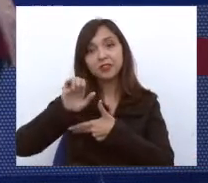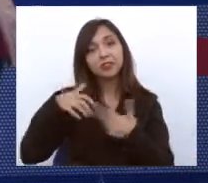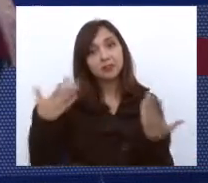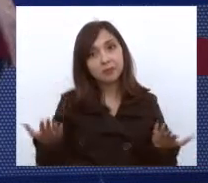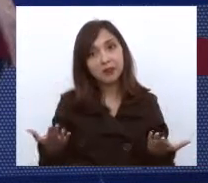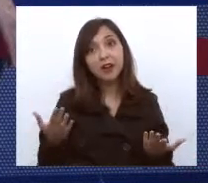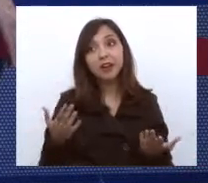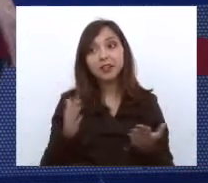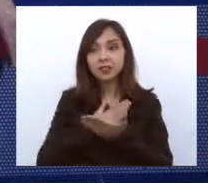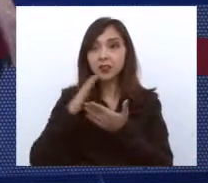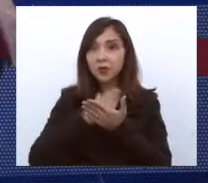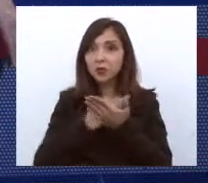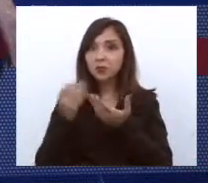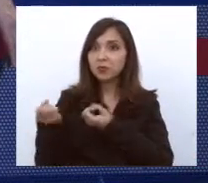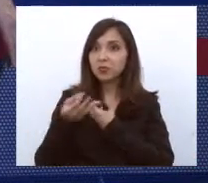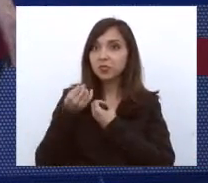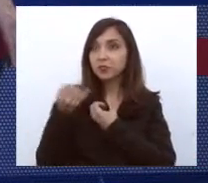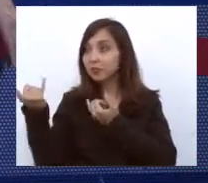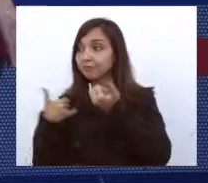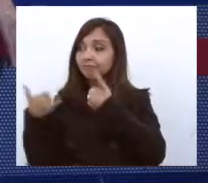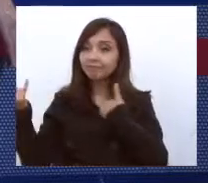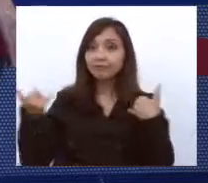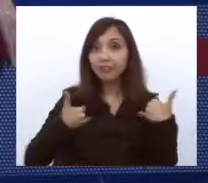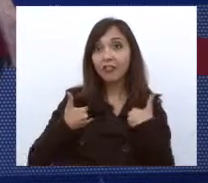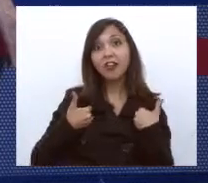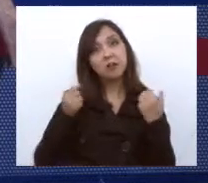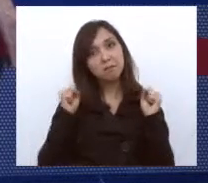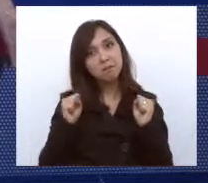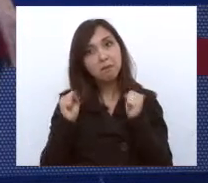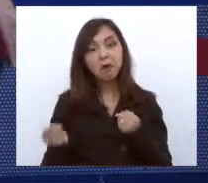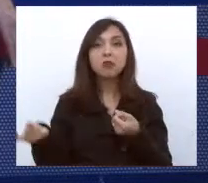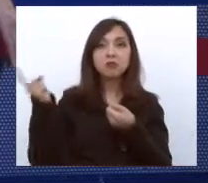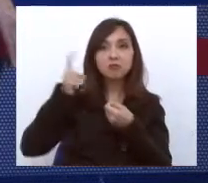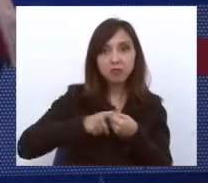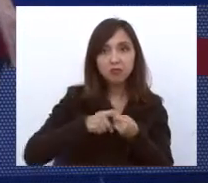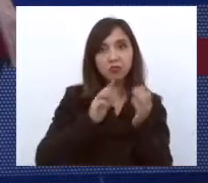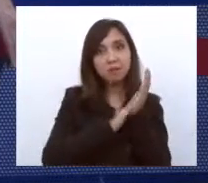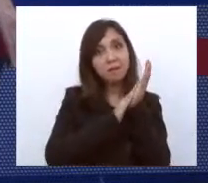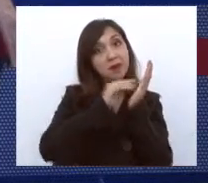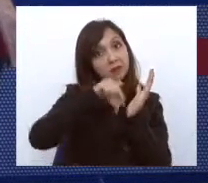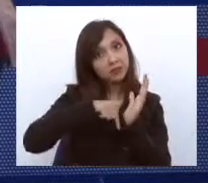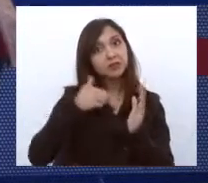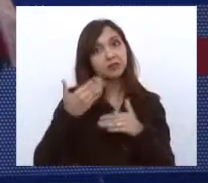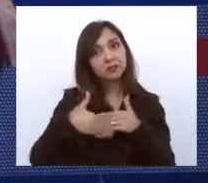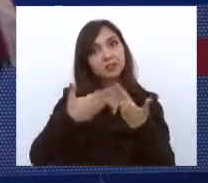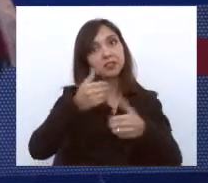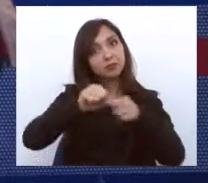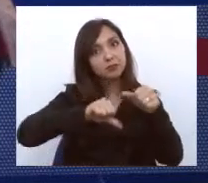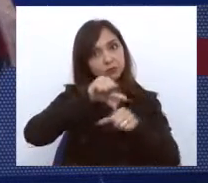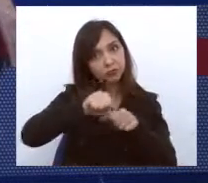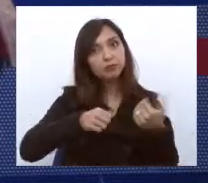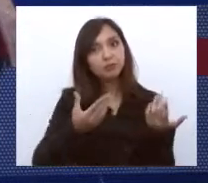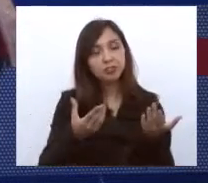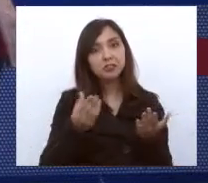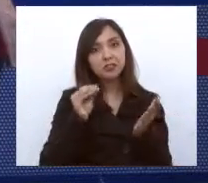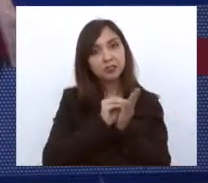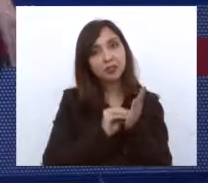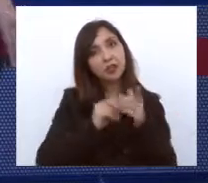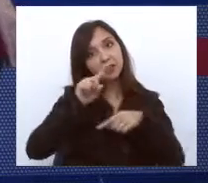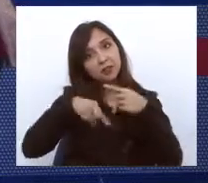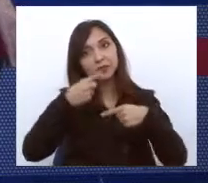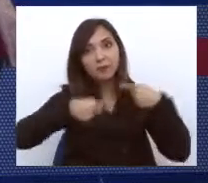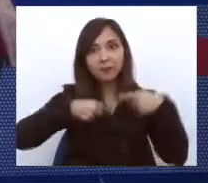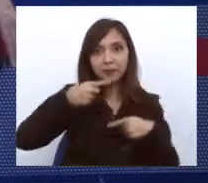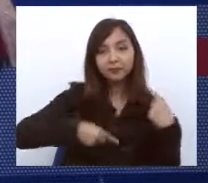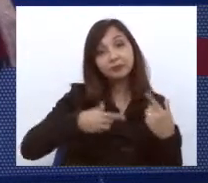aqui colhendo algumas informações de bastidores, ficamos sabendo que ele deve voltar à pauta em breve, modificado, claro, e aí para ser debatido e,